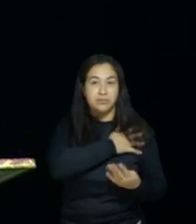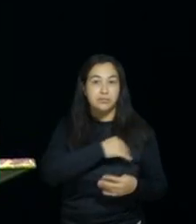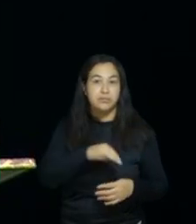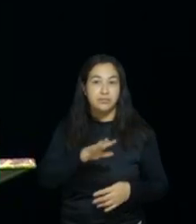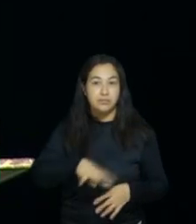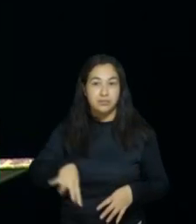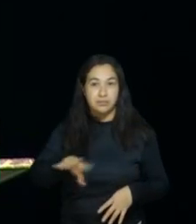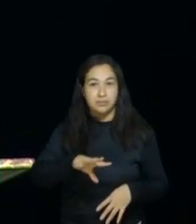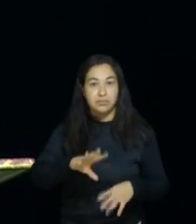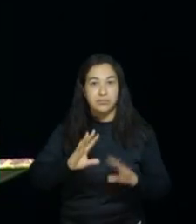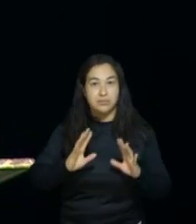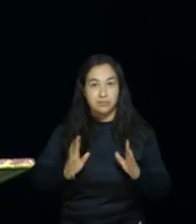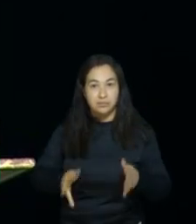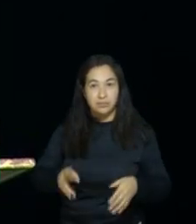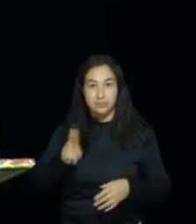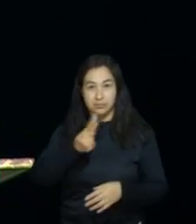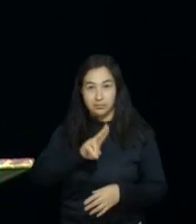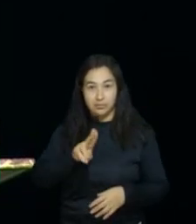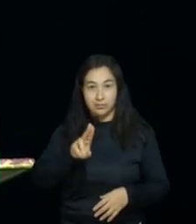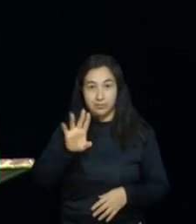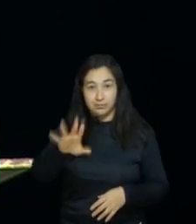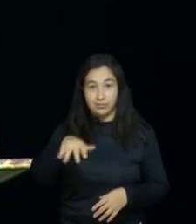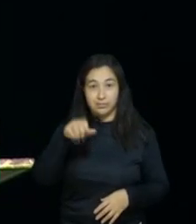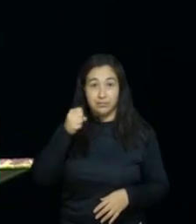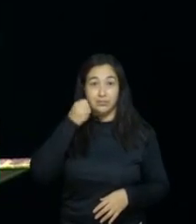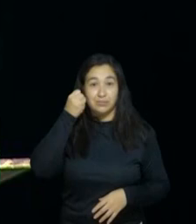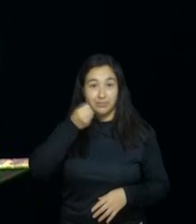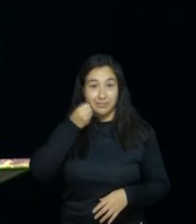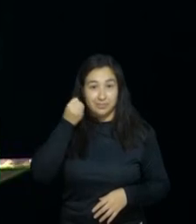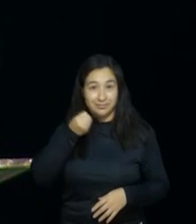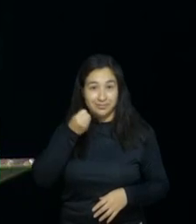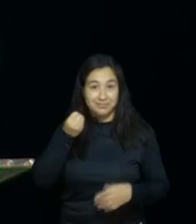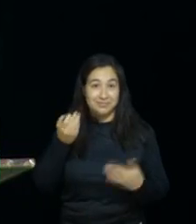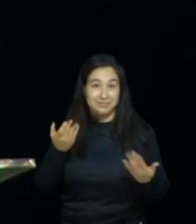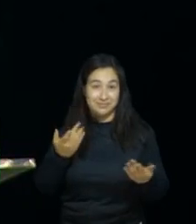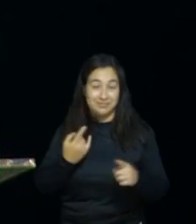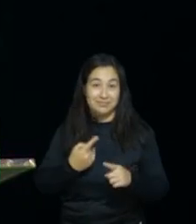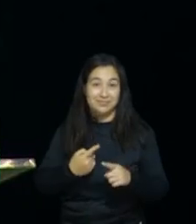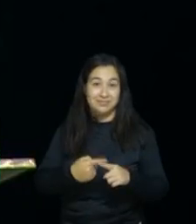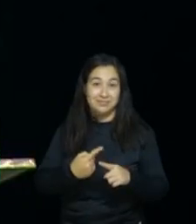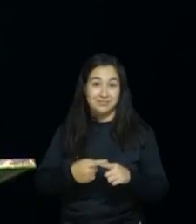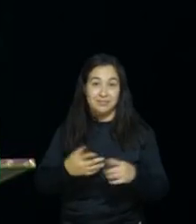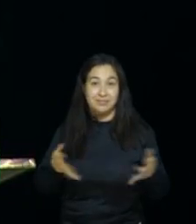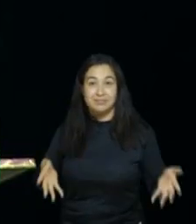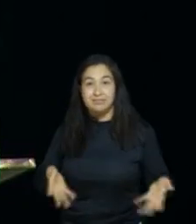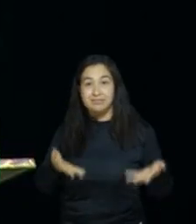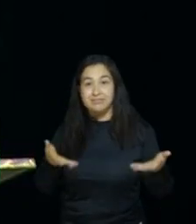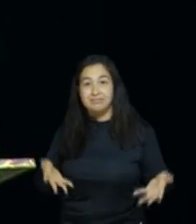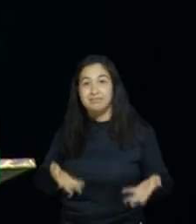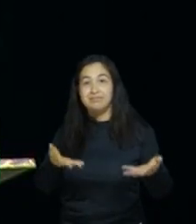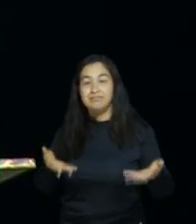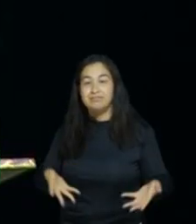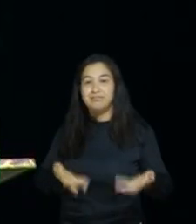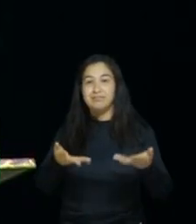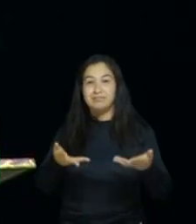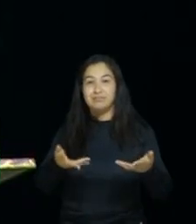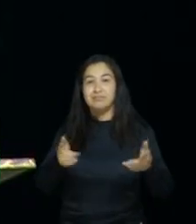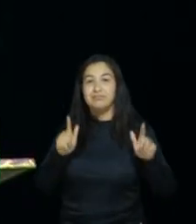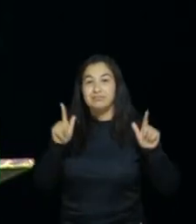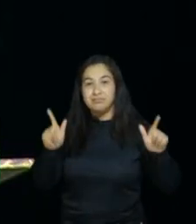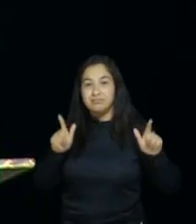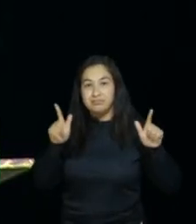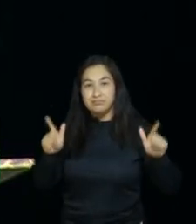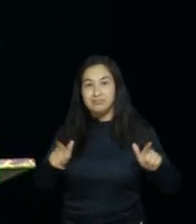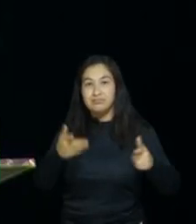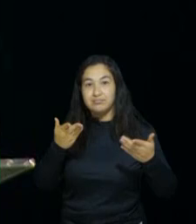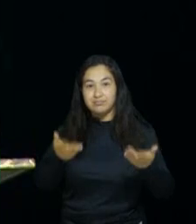aqui já foi até chamado de senador, e eu tive a alegria de fazer campanha, ou melhor, pré-campanha ao Senado